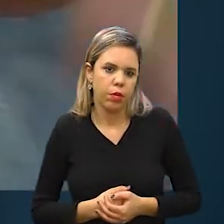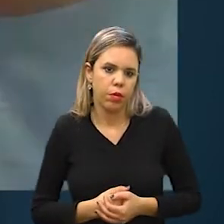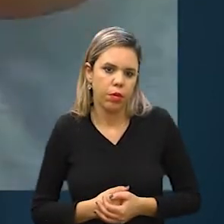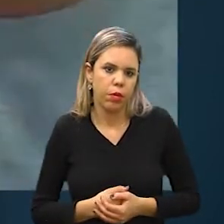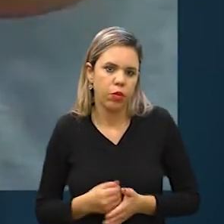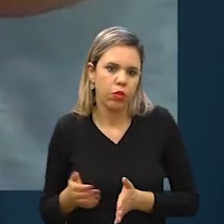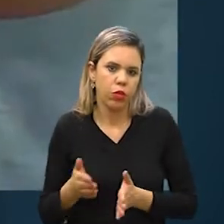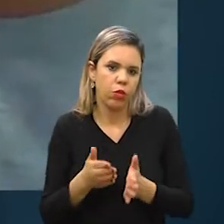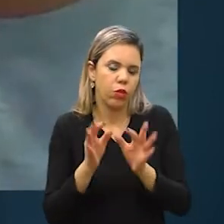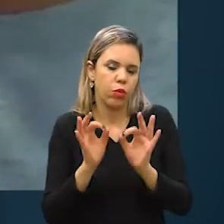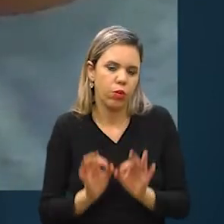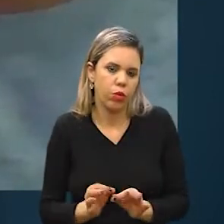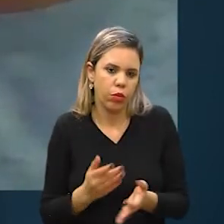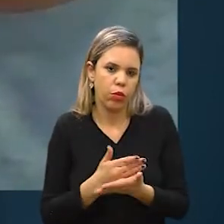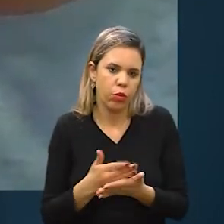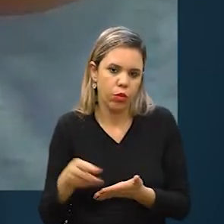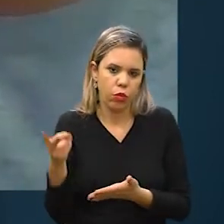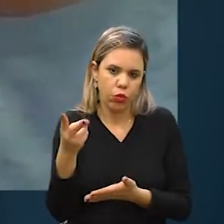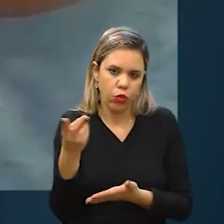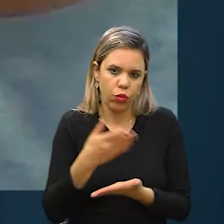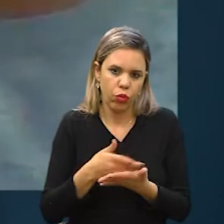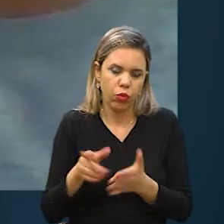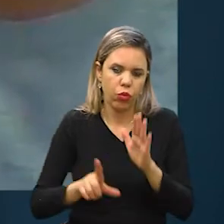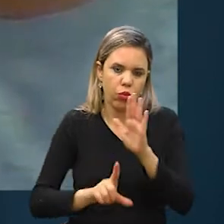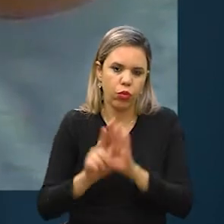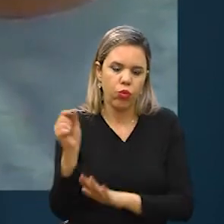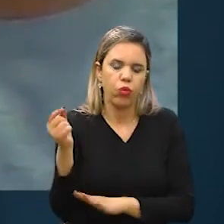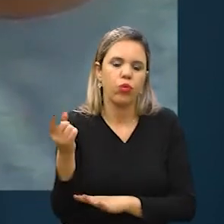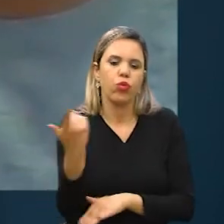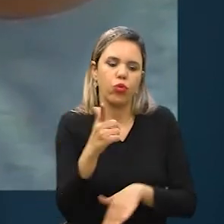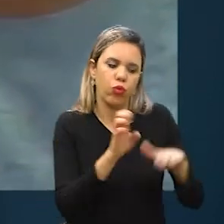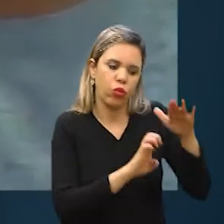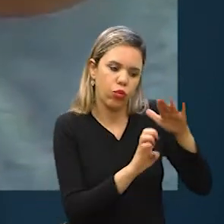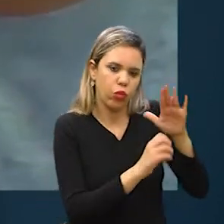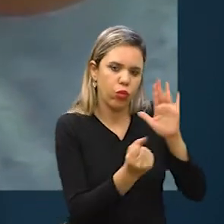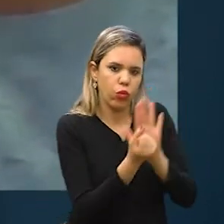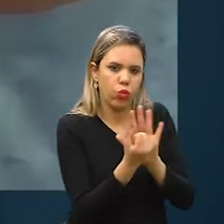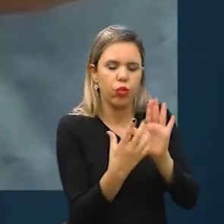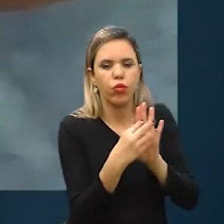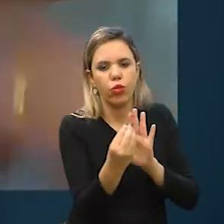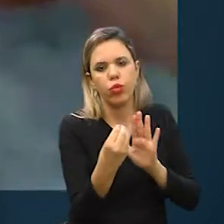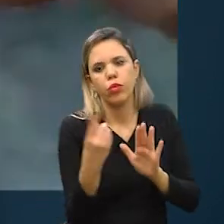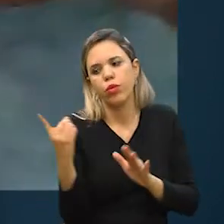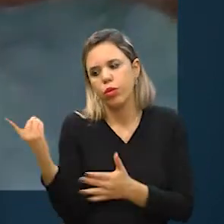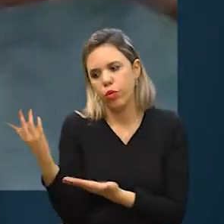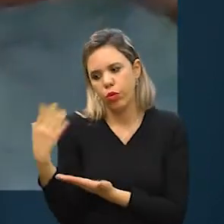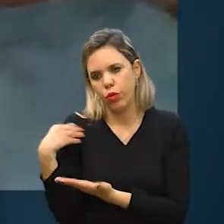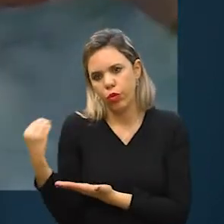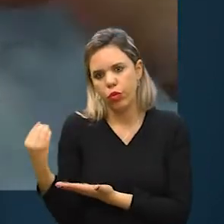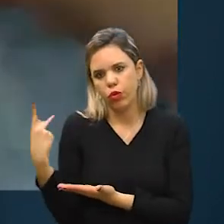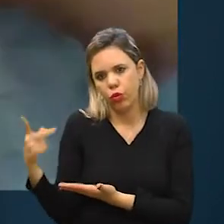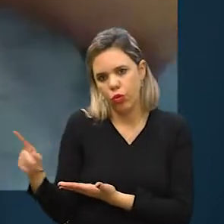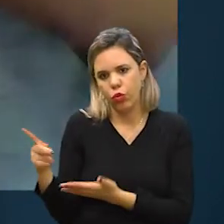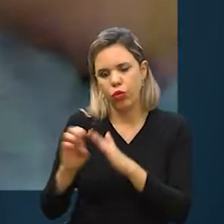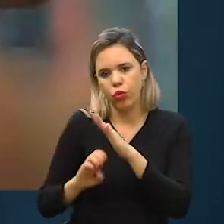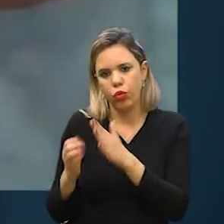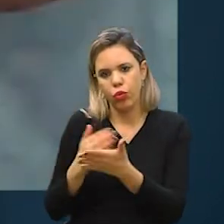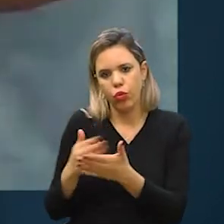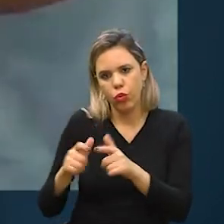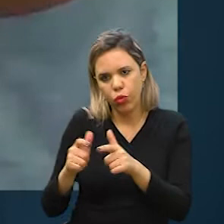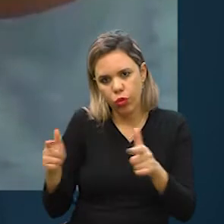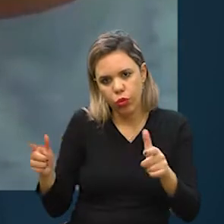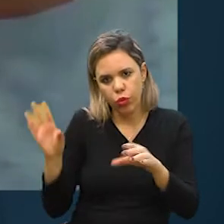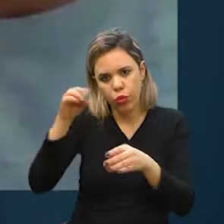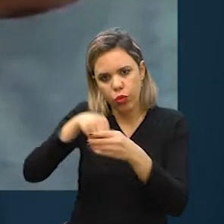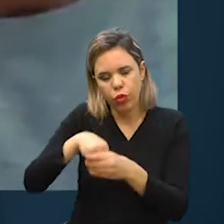no seu correto caminho. Eles começaram a ganhar dinheiro, esses franqueados. Inclusive, o Daniel, com a sua franquia,